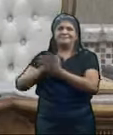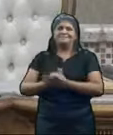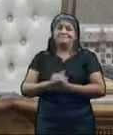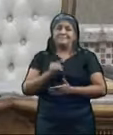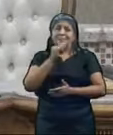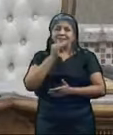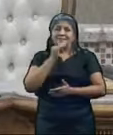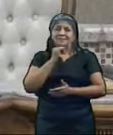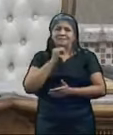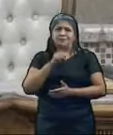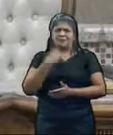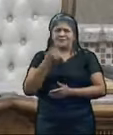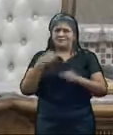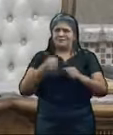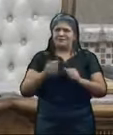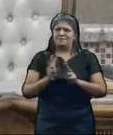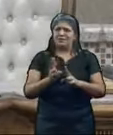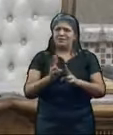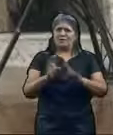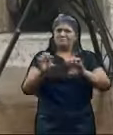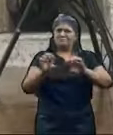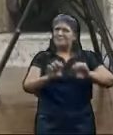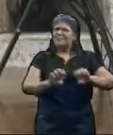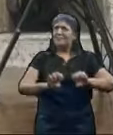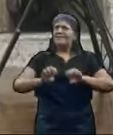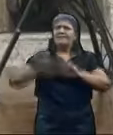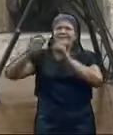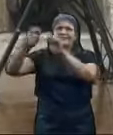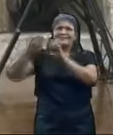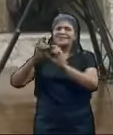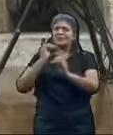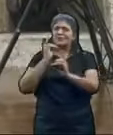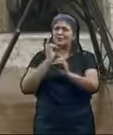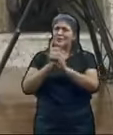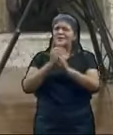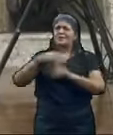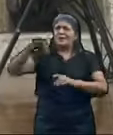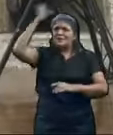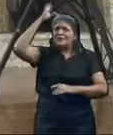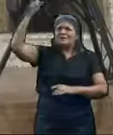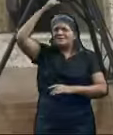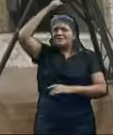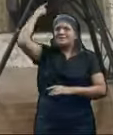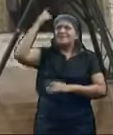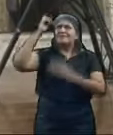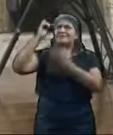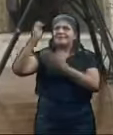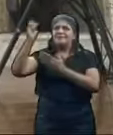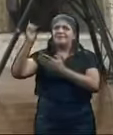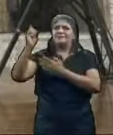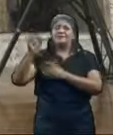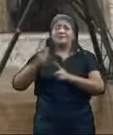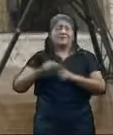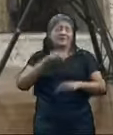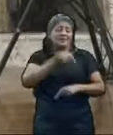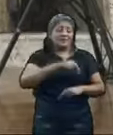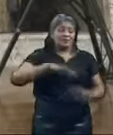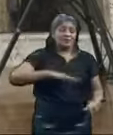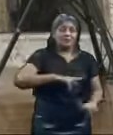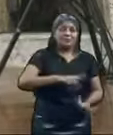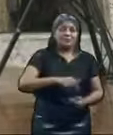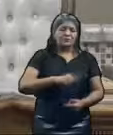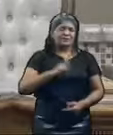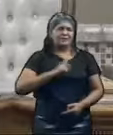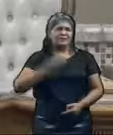meu espírito é nesse sentido o Espírito do Anticristo todo mundo também o casaco as atitudes dele a